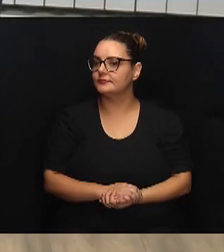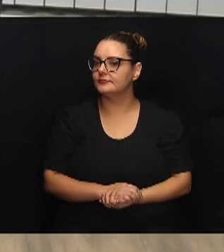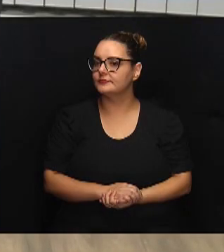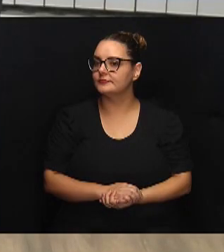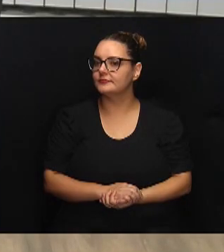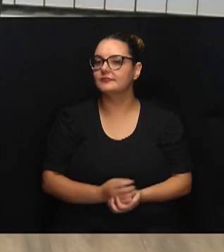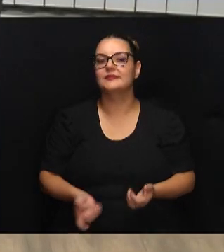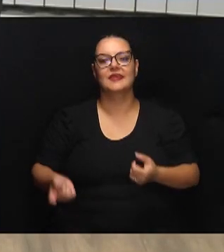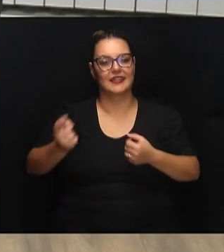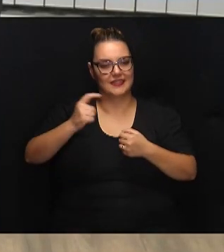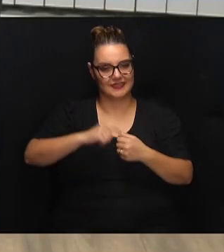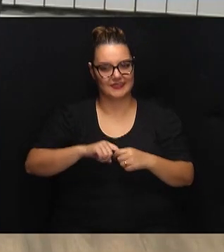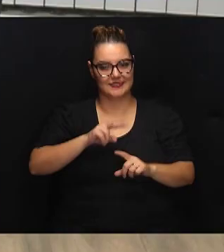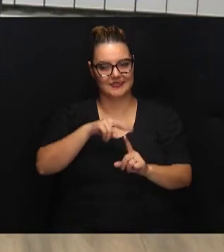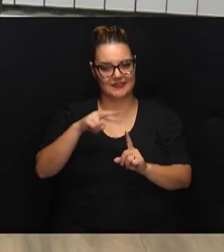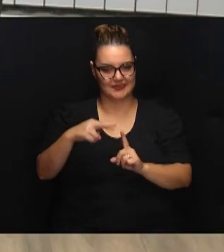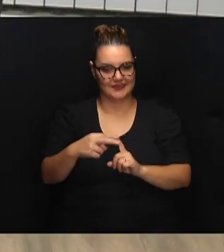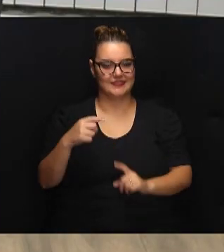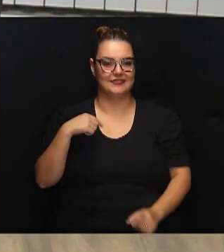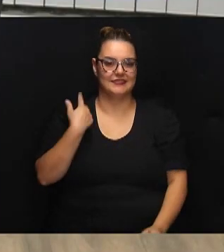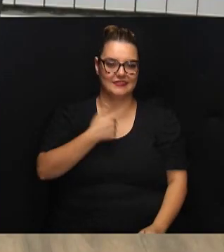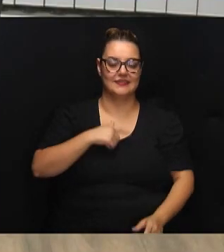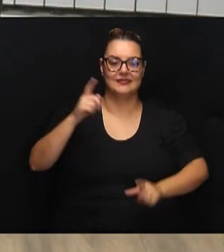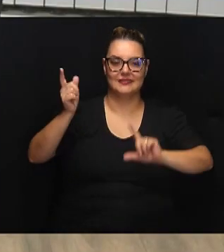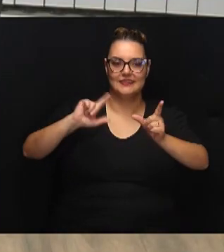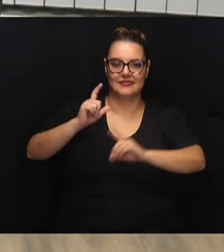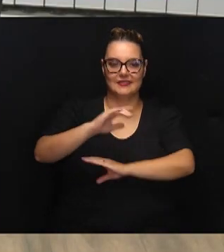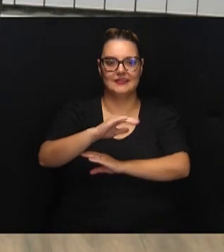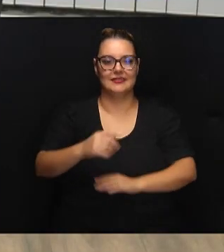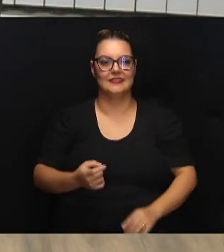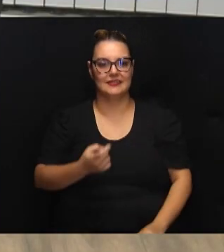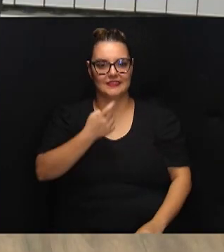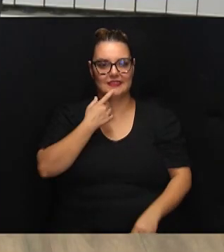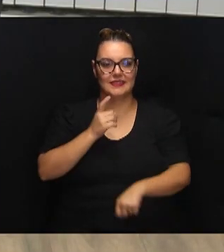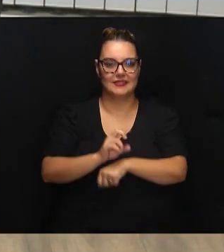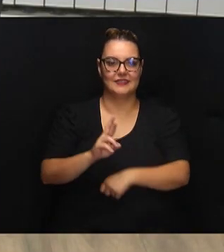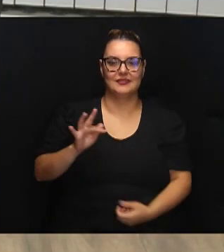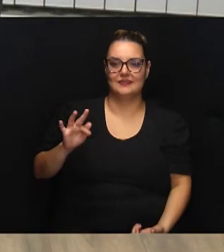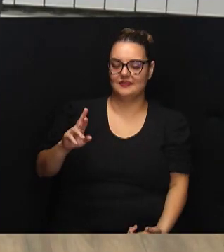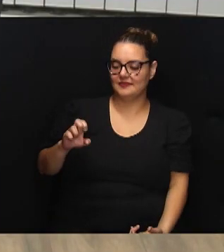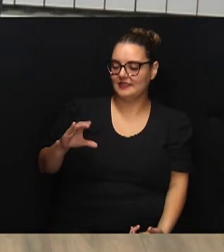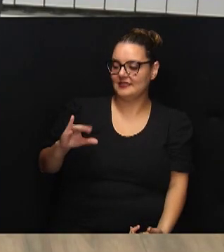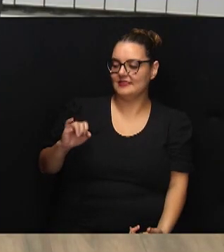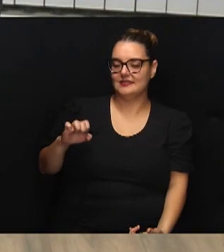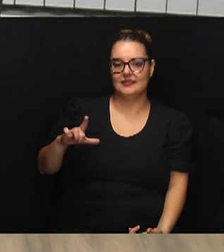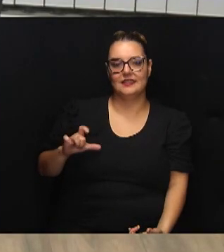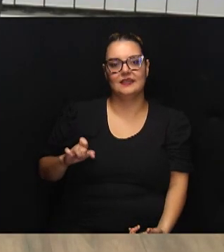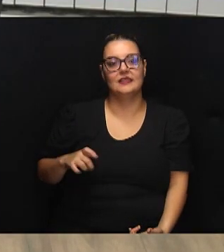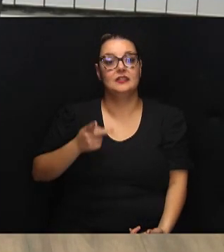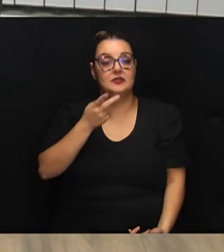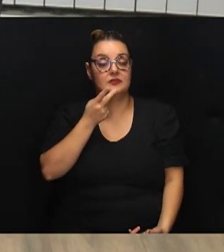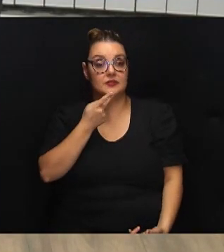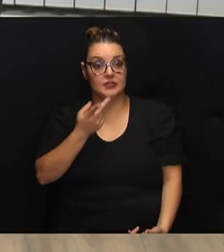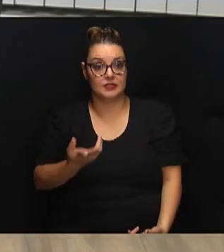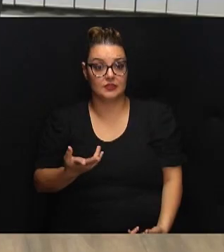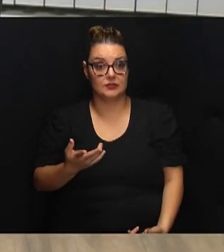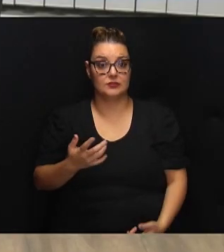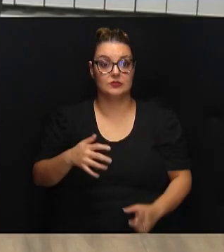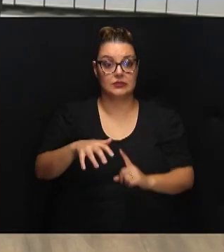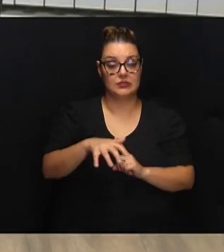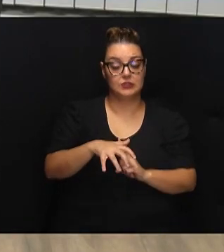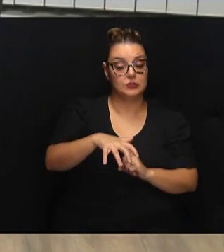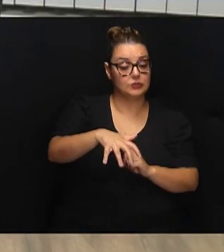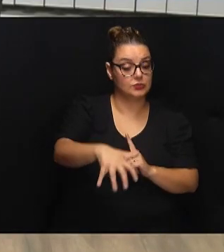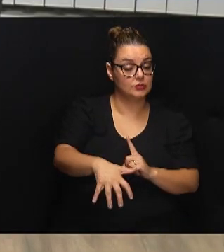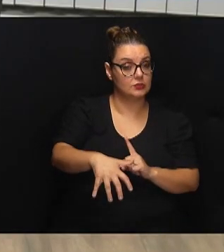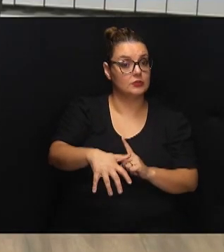Estamos de volta com o nosso ponto de vista aqui na TV Câmara Campinas. Doutora Franciele Gurgel falando sobre o impacto, né,